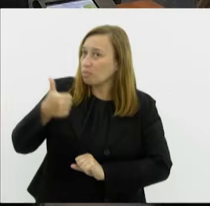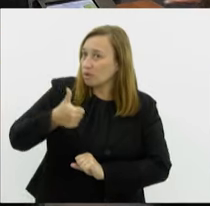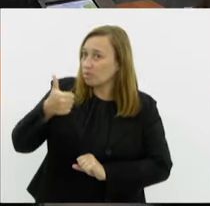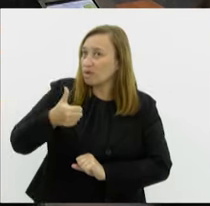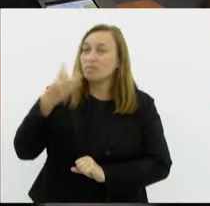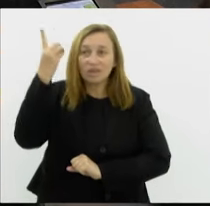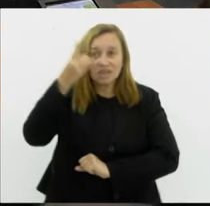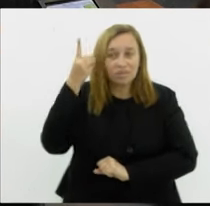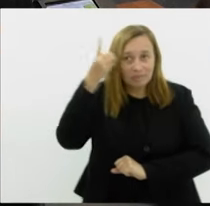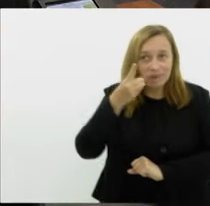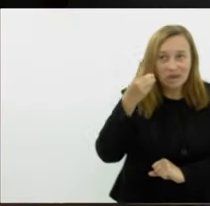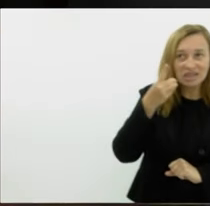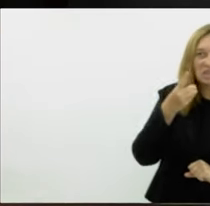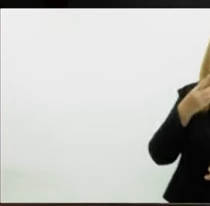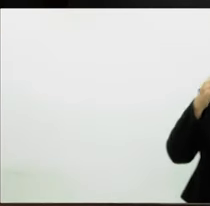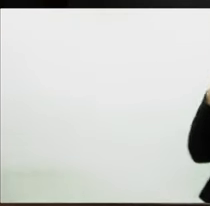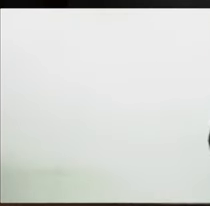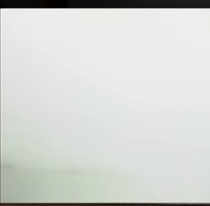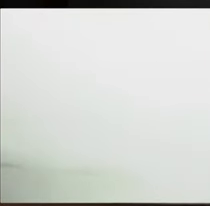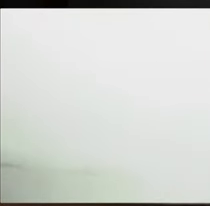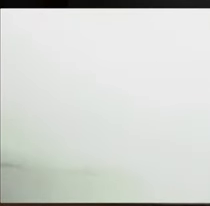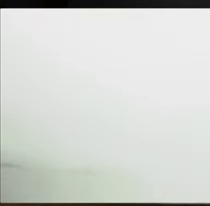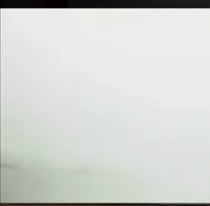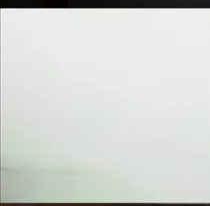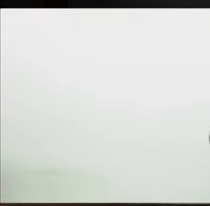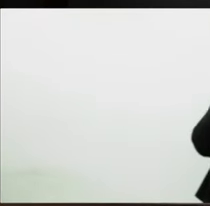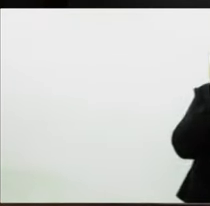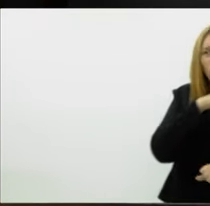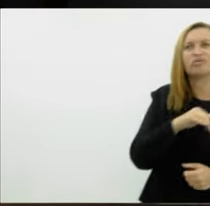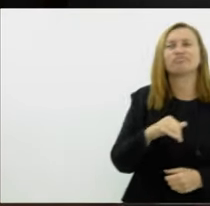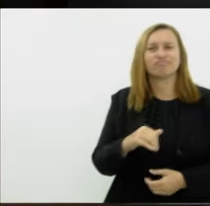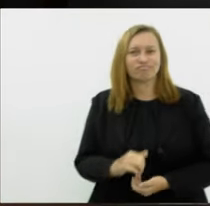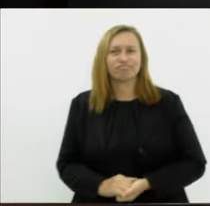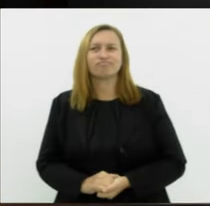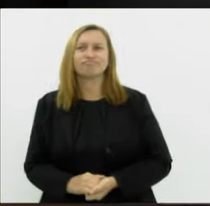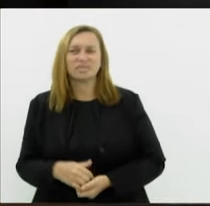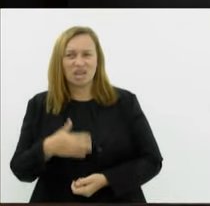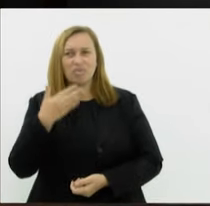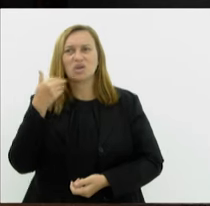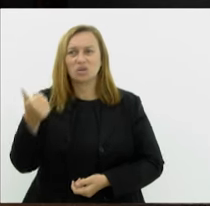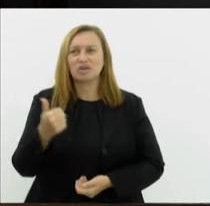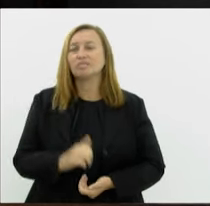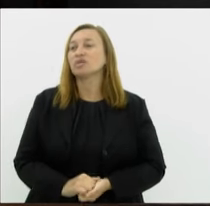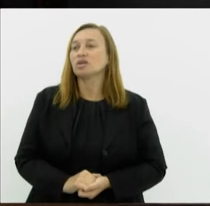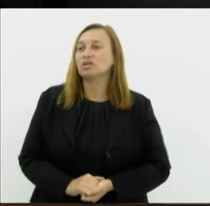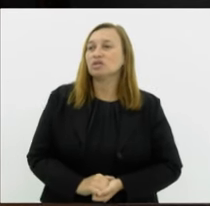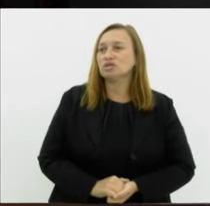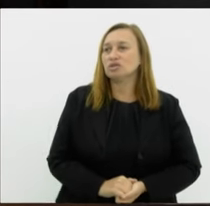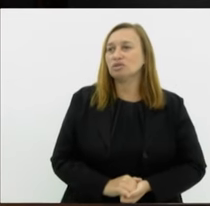ainda assim está dando gargalo? Na casa está ruim para chu. Tem que dar uma melhorada. Ok.